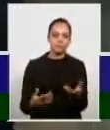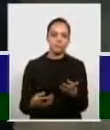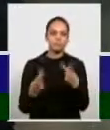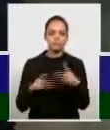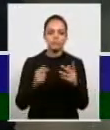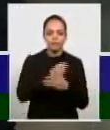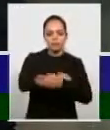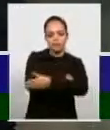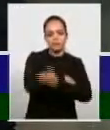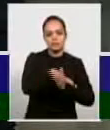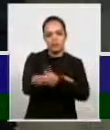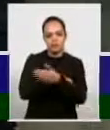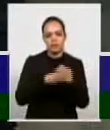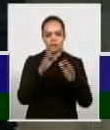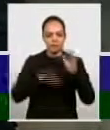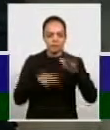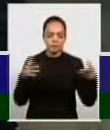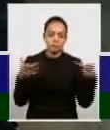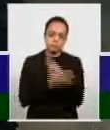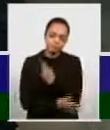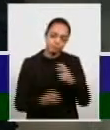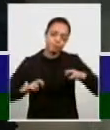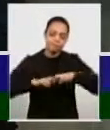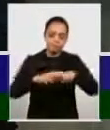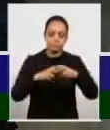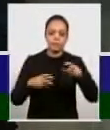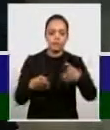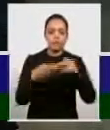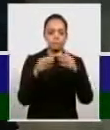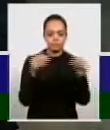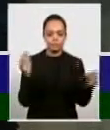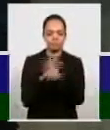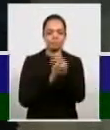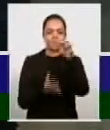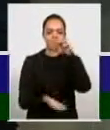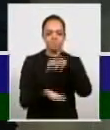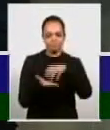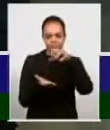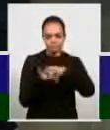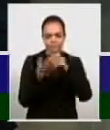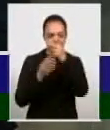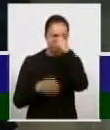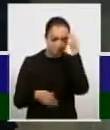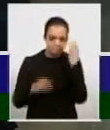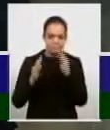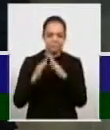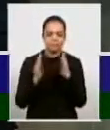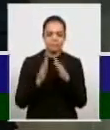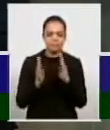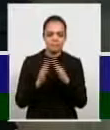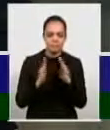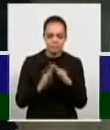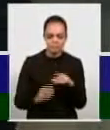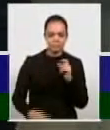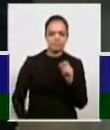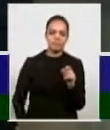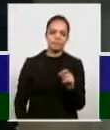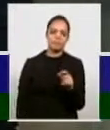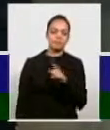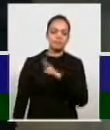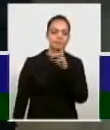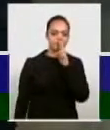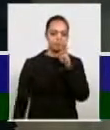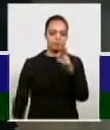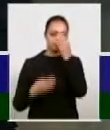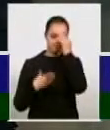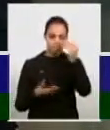nessas esquinas, podem acontecer muitos acidentes. Então, o pedido da comunidade, ali dos moradores, foi atendido. Né, obrigada